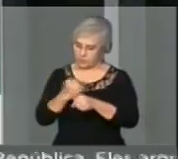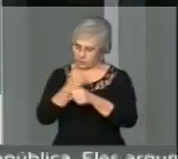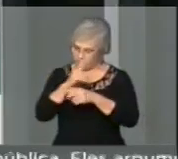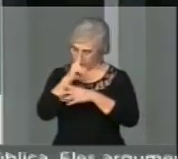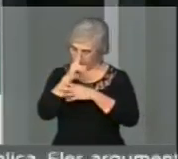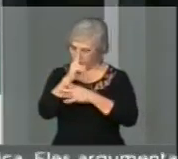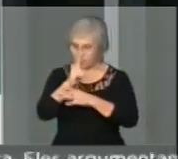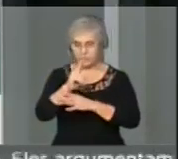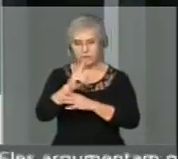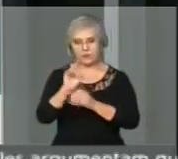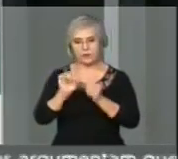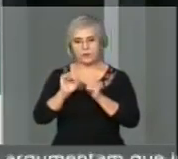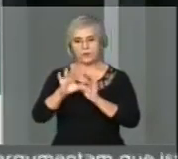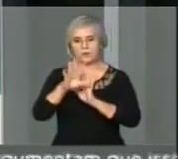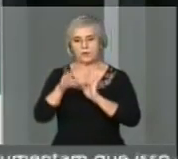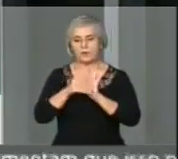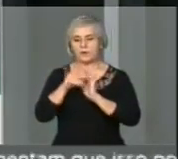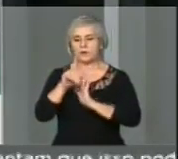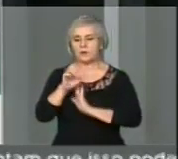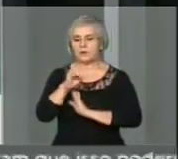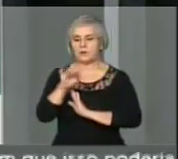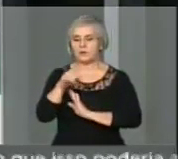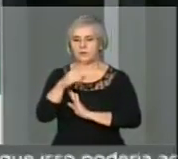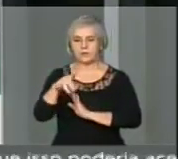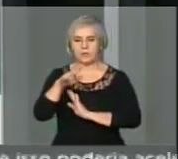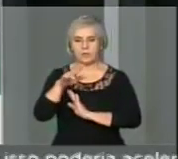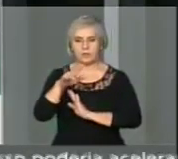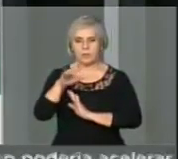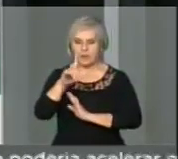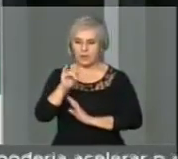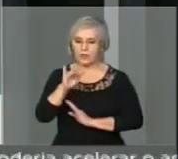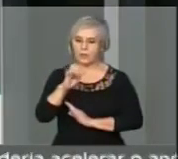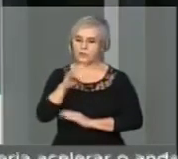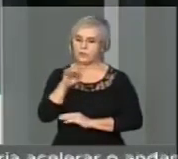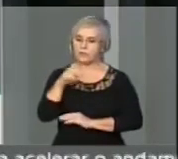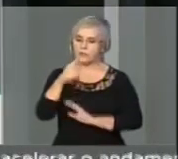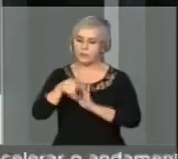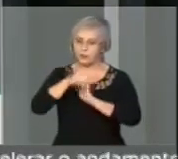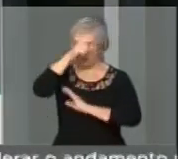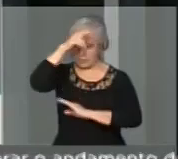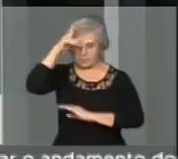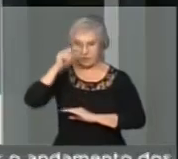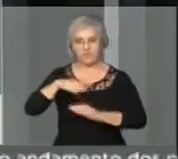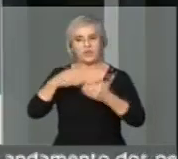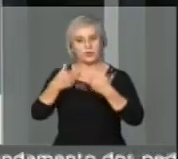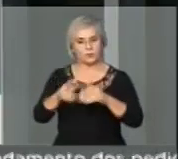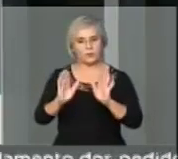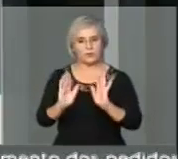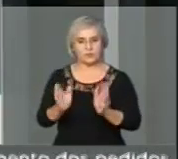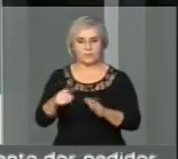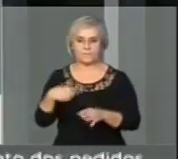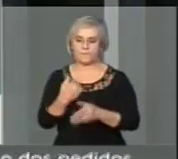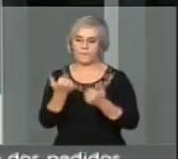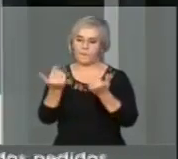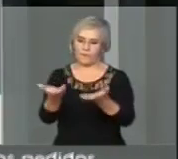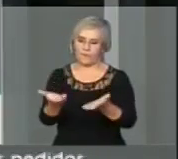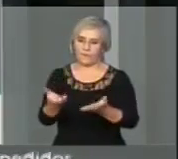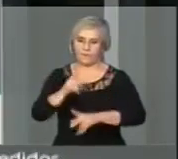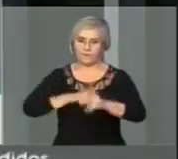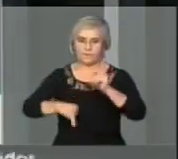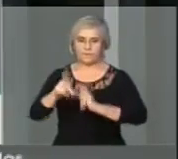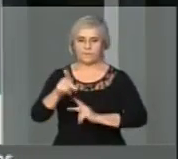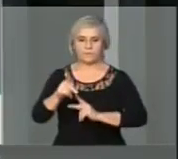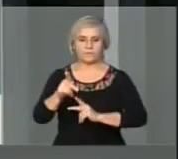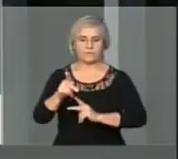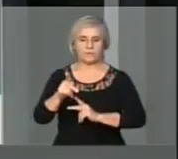licitação na prefeitura já está aberta para que as empresas possam participar e efetivamente a gente entregar a nossa população aquilo que